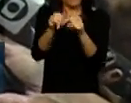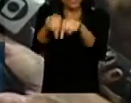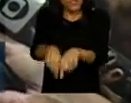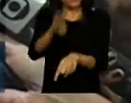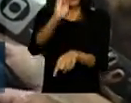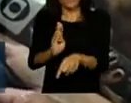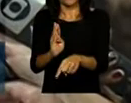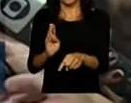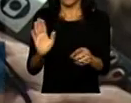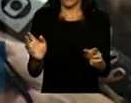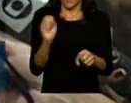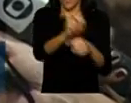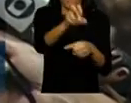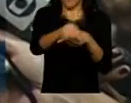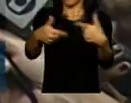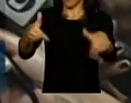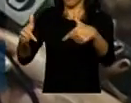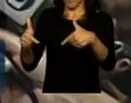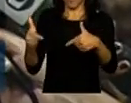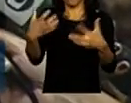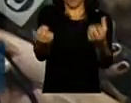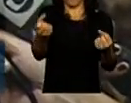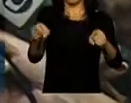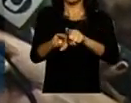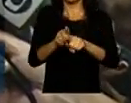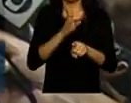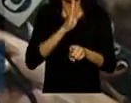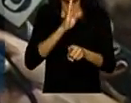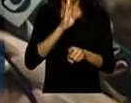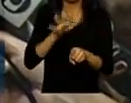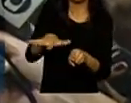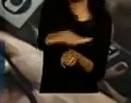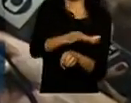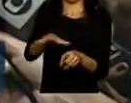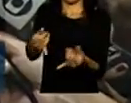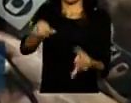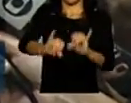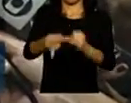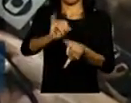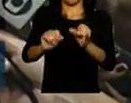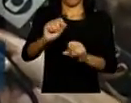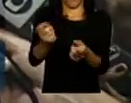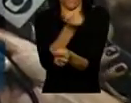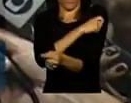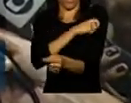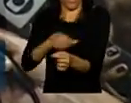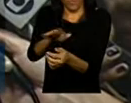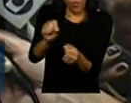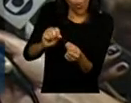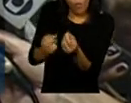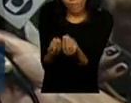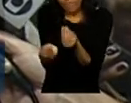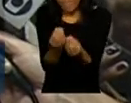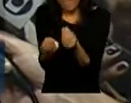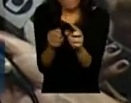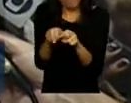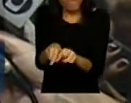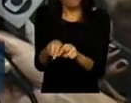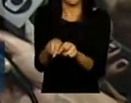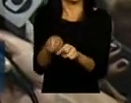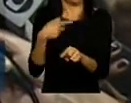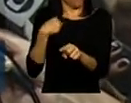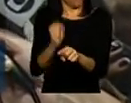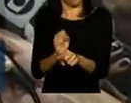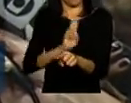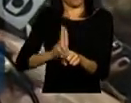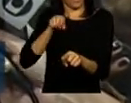gerando emprego tecnologia e conhecimento aqui no Brasil isso é muito importante que vai permitir que o Instituto Butantan posso usar